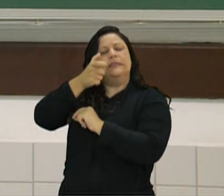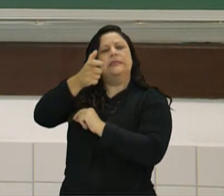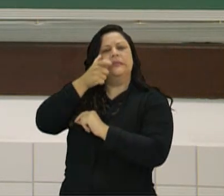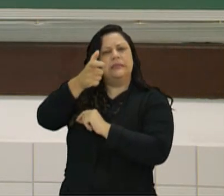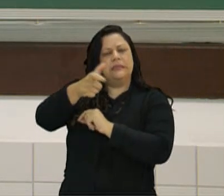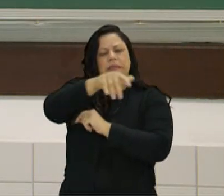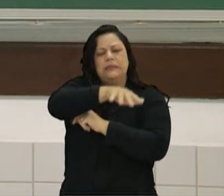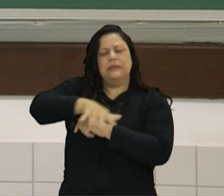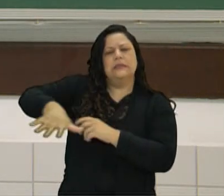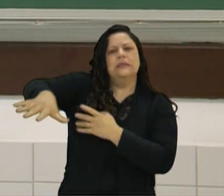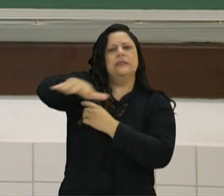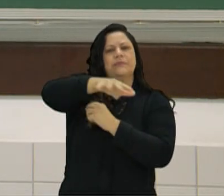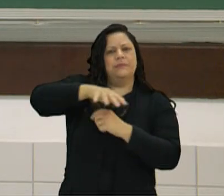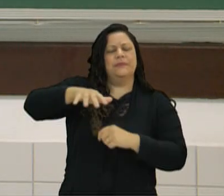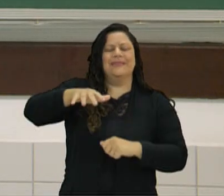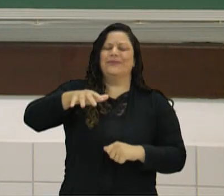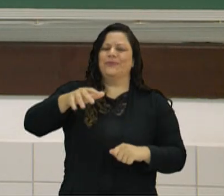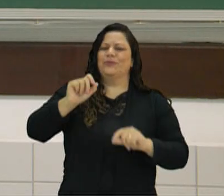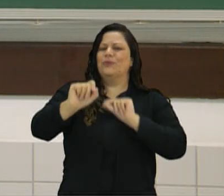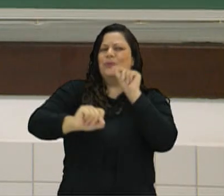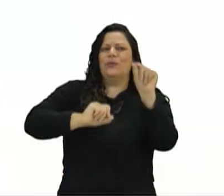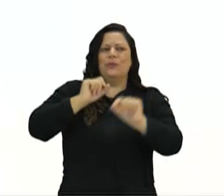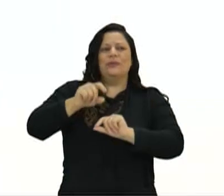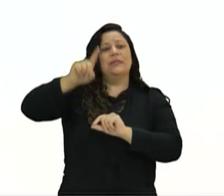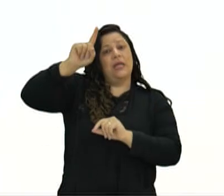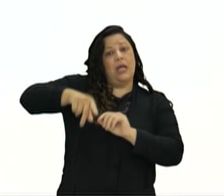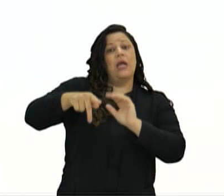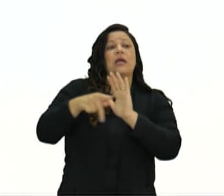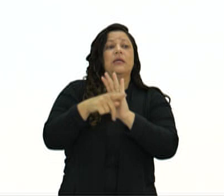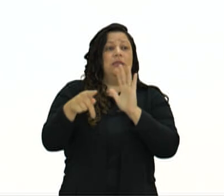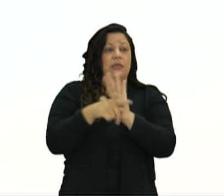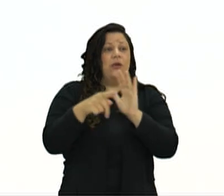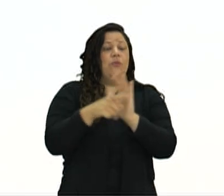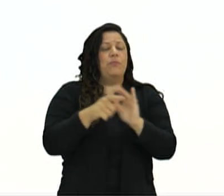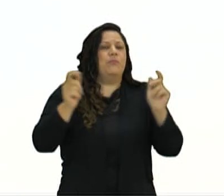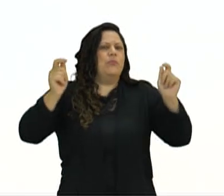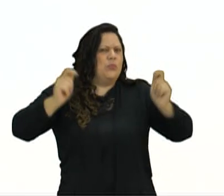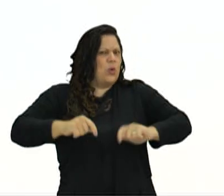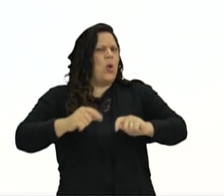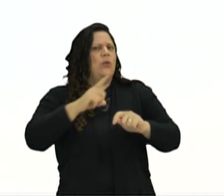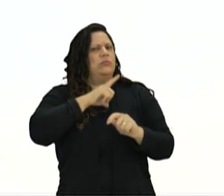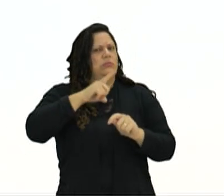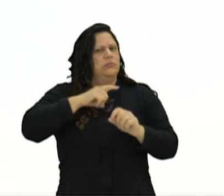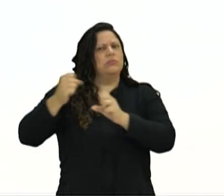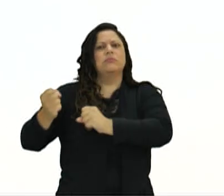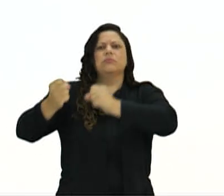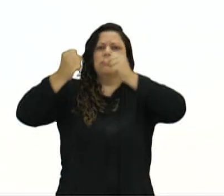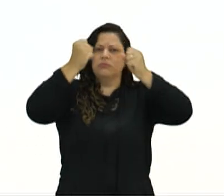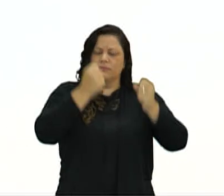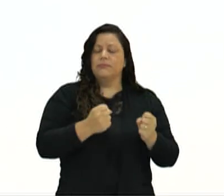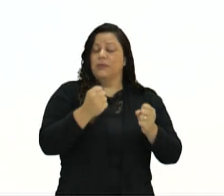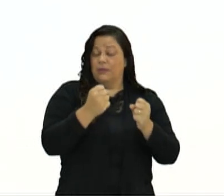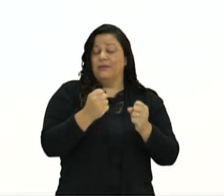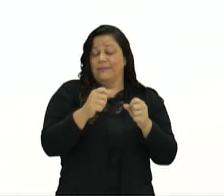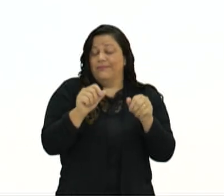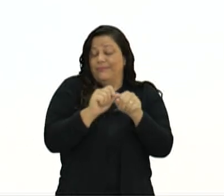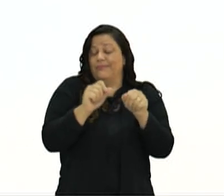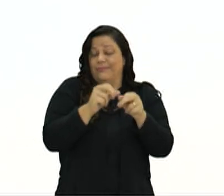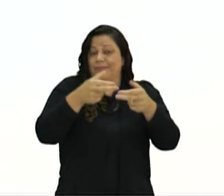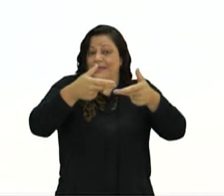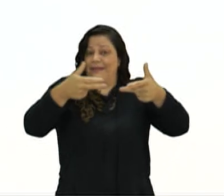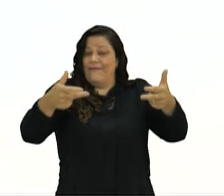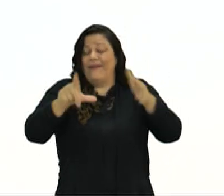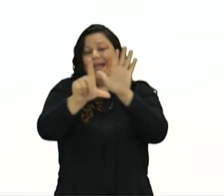pública, a res pública, e é ele que, aqueles que detêm o poder, né, que executam as